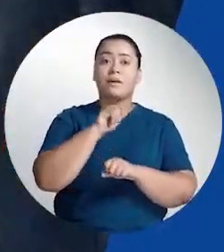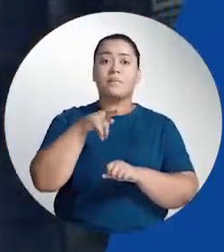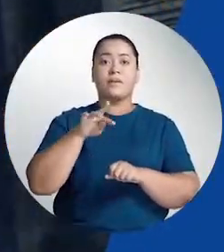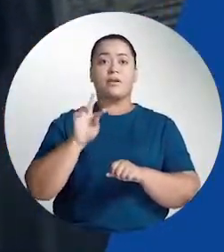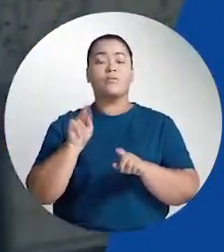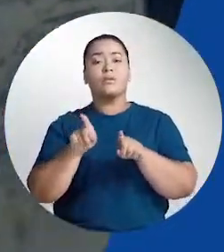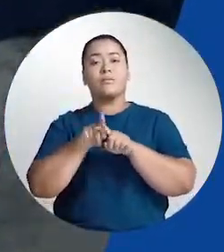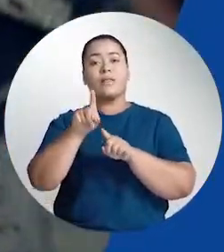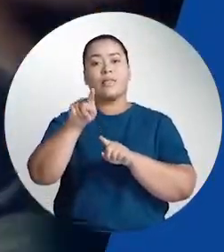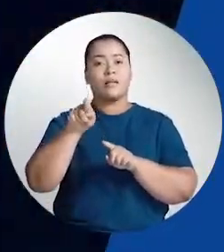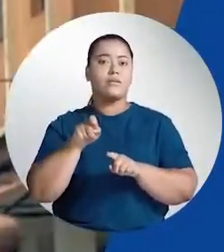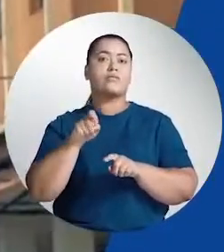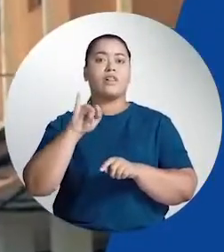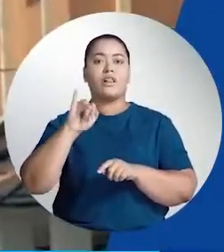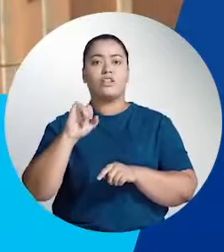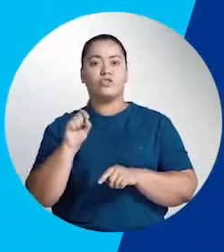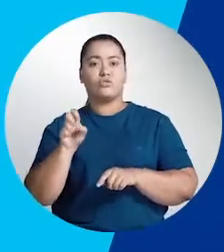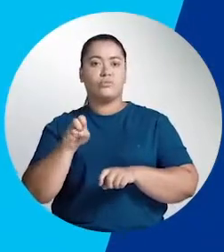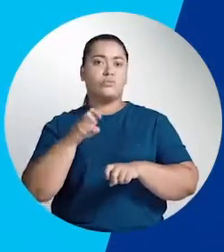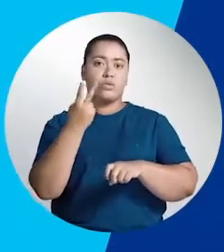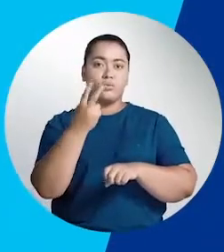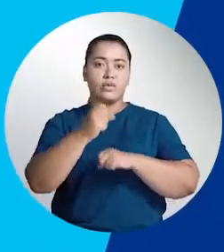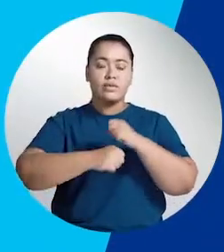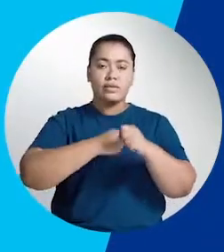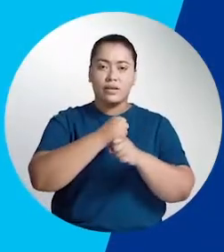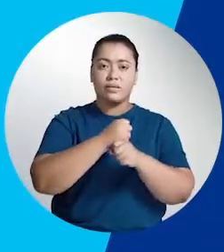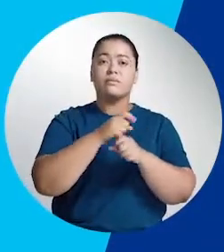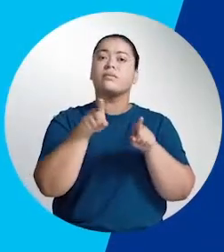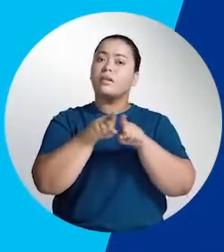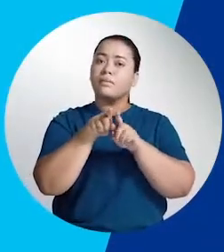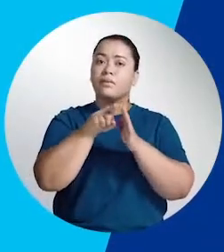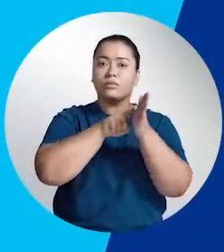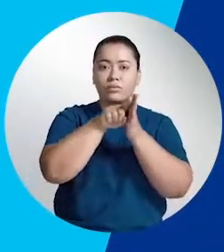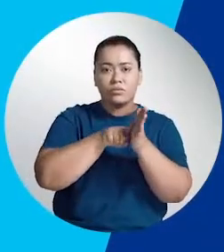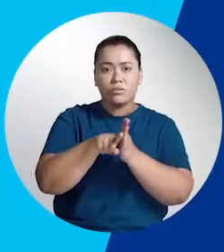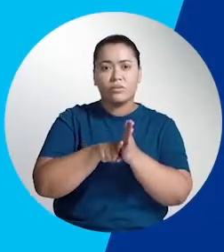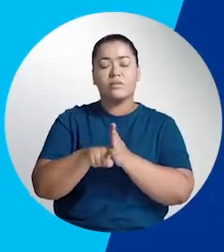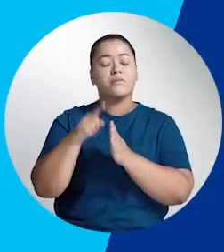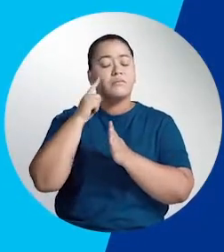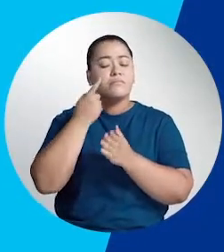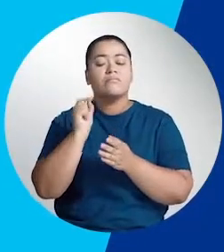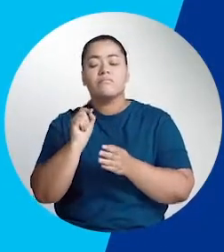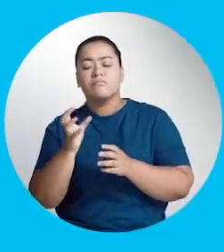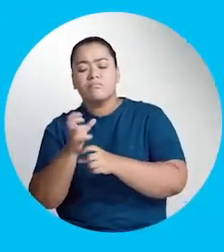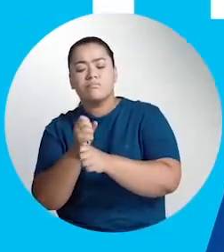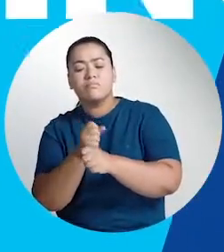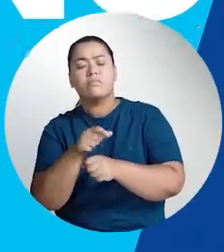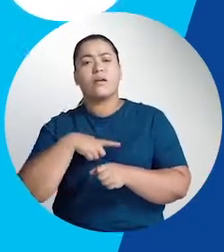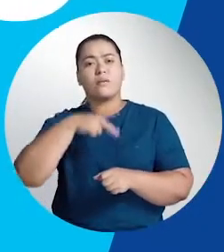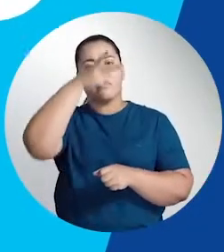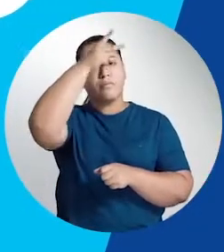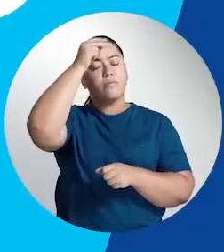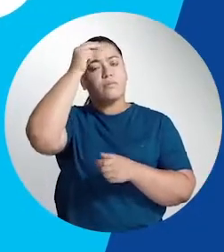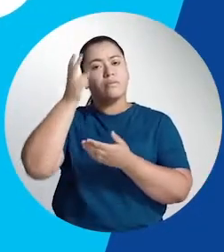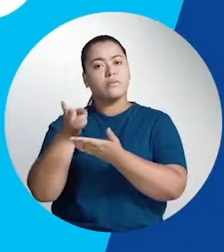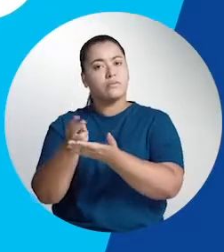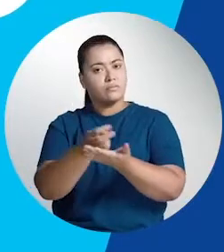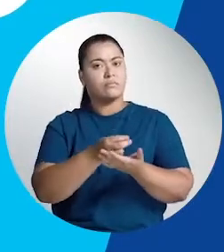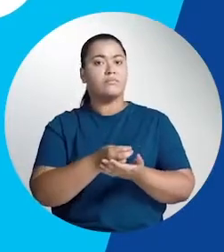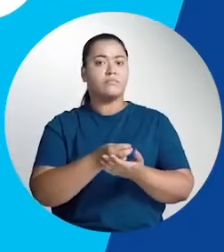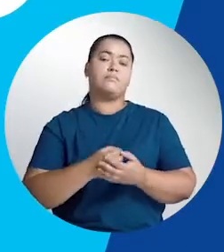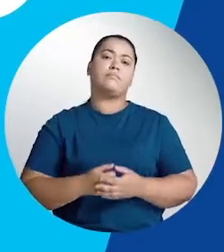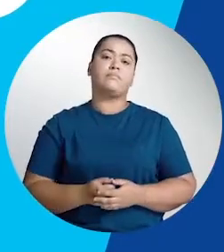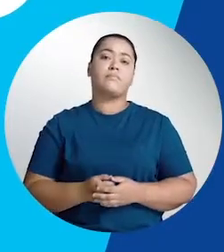congelar o IPTU e a taxa de lixo por 2 anos. Vai fazer uma auditoria e passar um pente fino em todas as